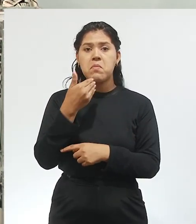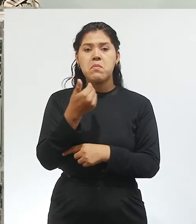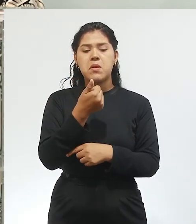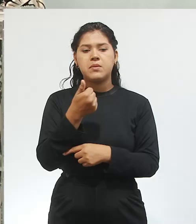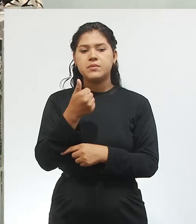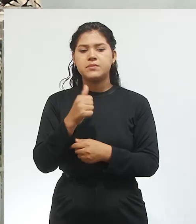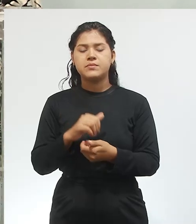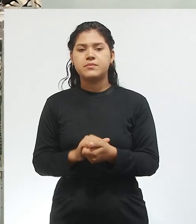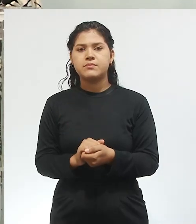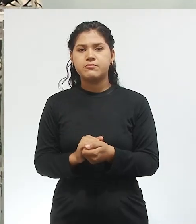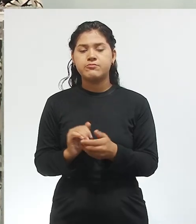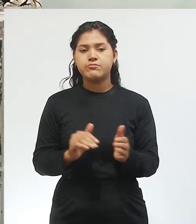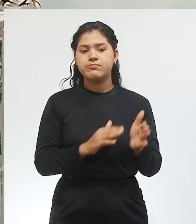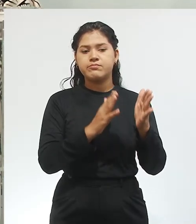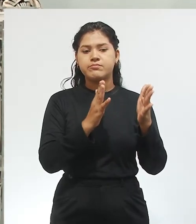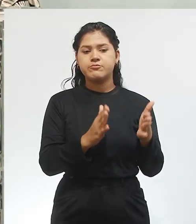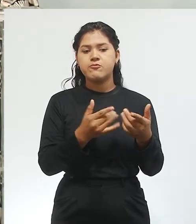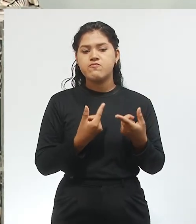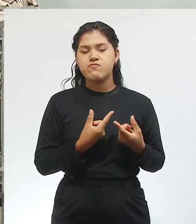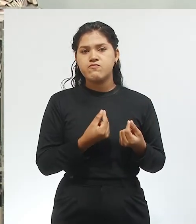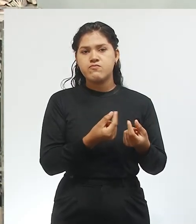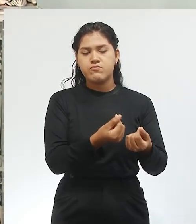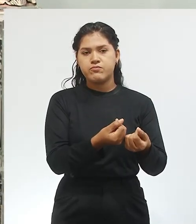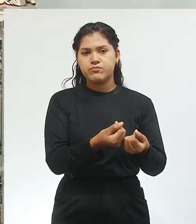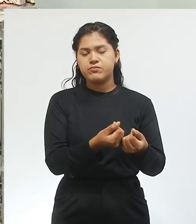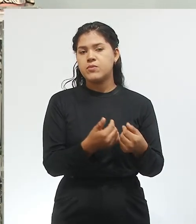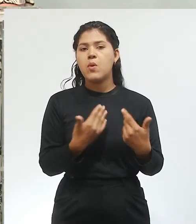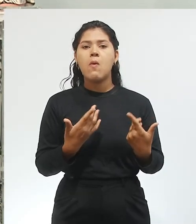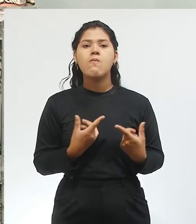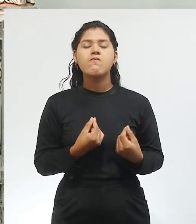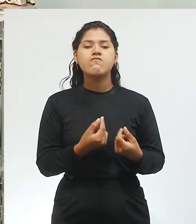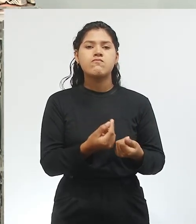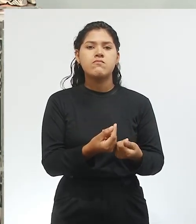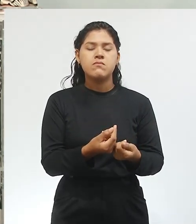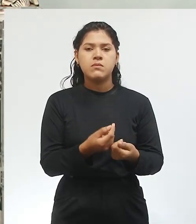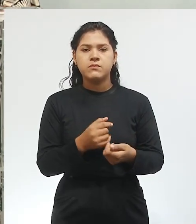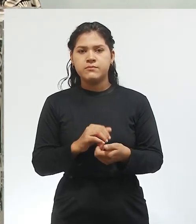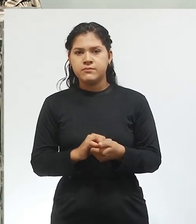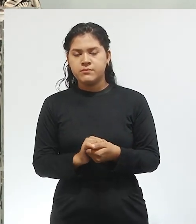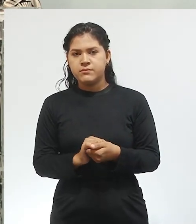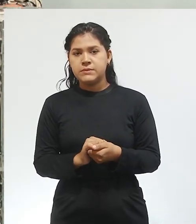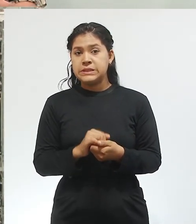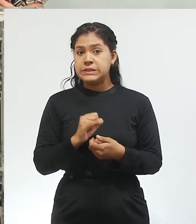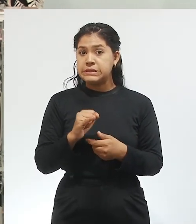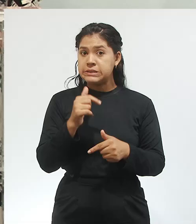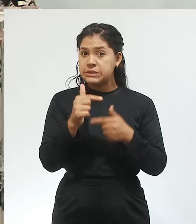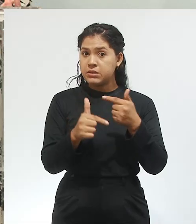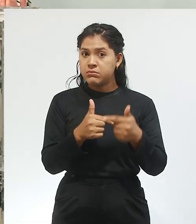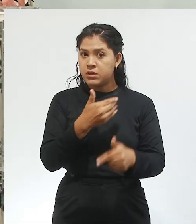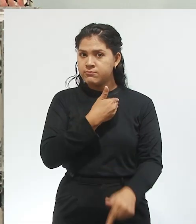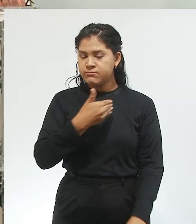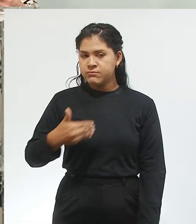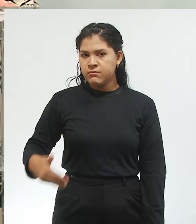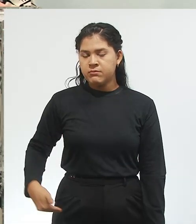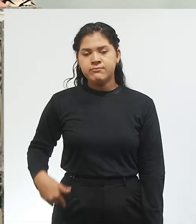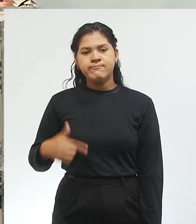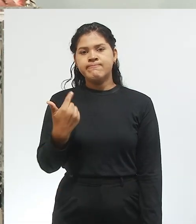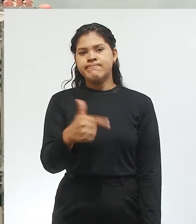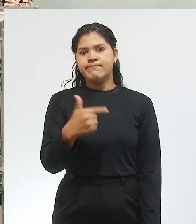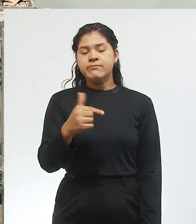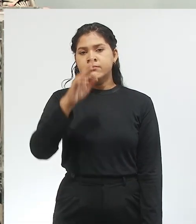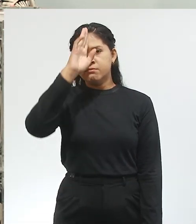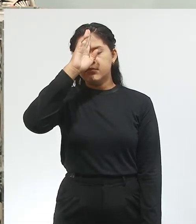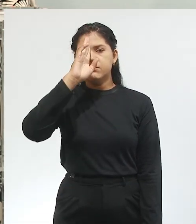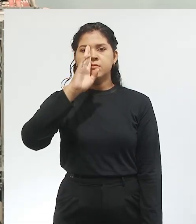melhor? Depois a gente vai trabalhar com o preço, né? No caso do serviço público, em geral, o preço não existe, o preço ele